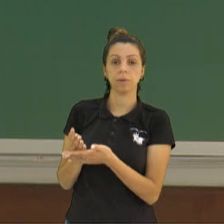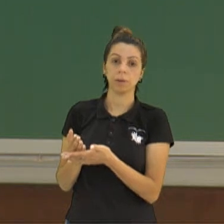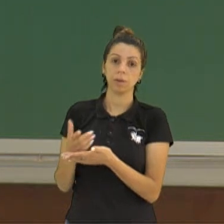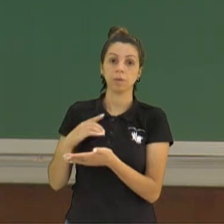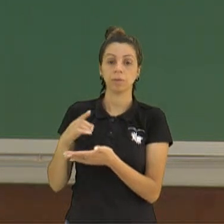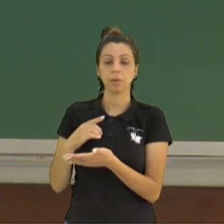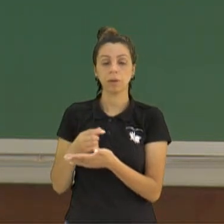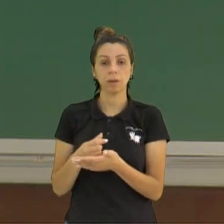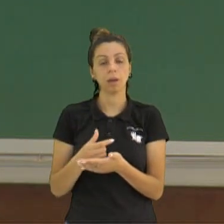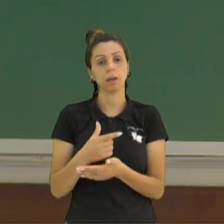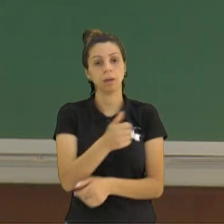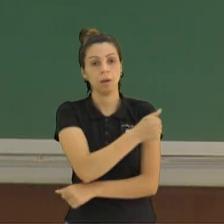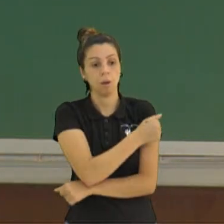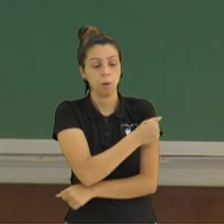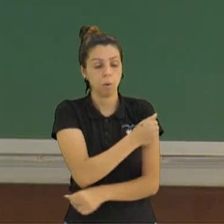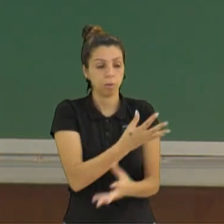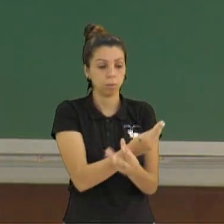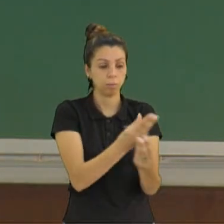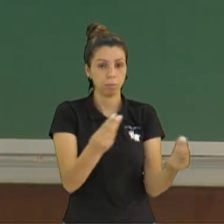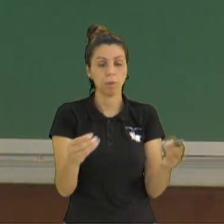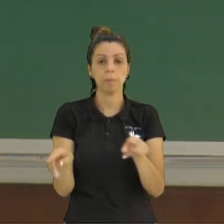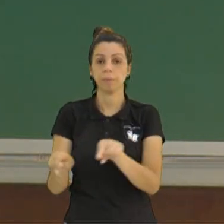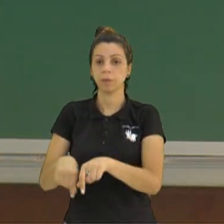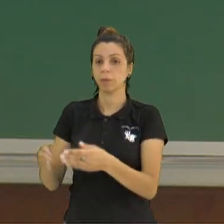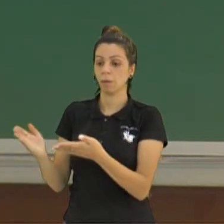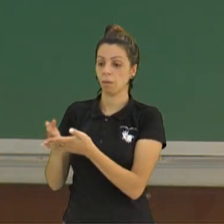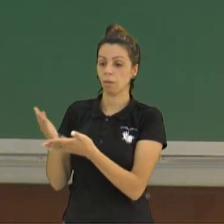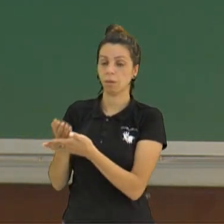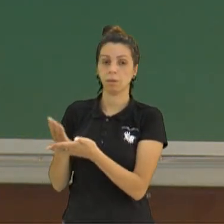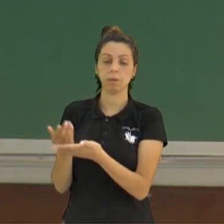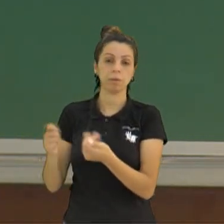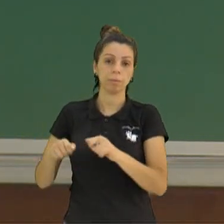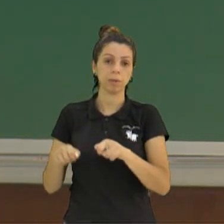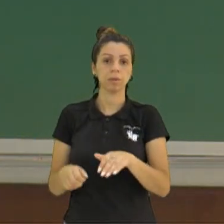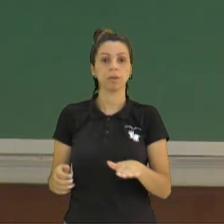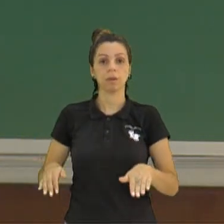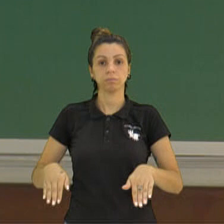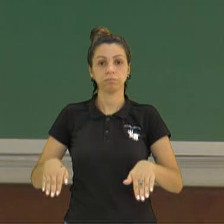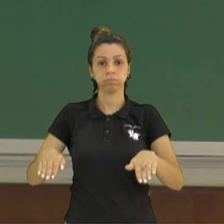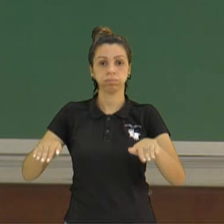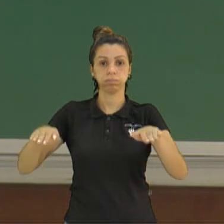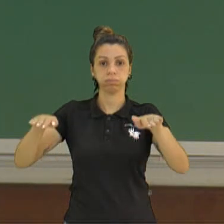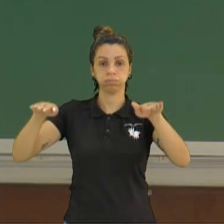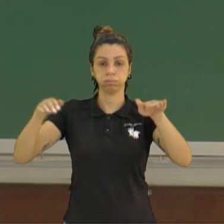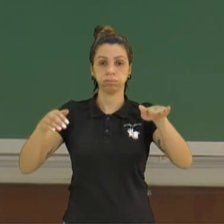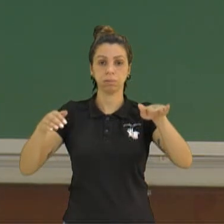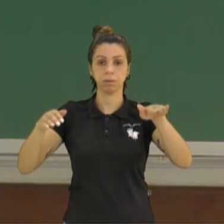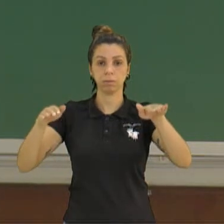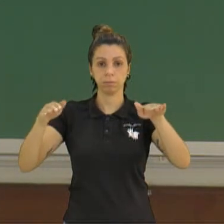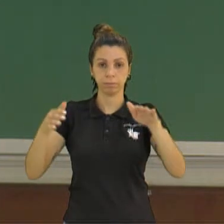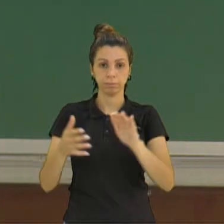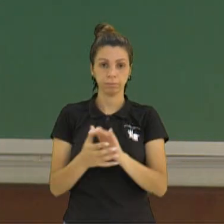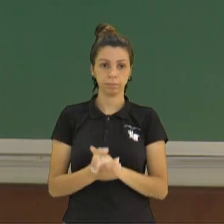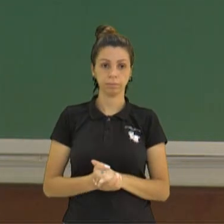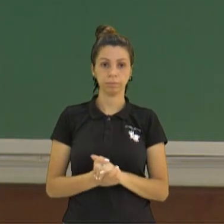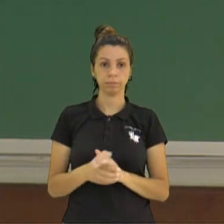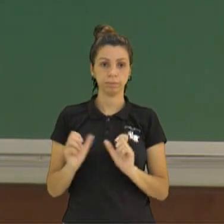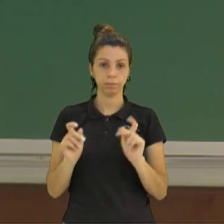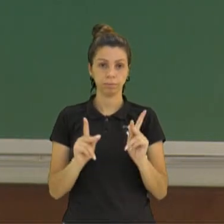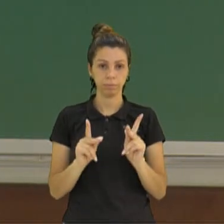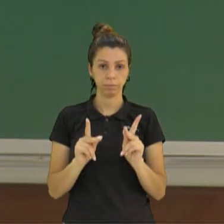de mais livros. E a quantidade vai aumentando proporcionalmente. Grandezas diretamente proporcionais.